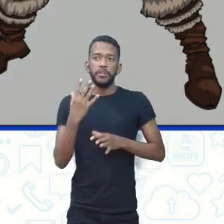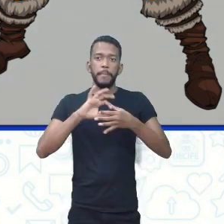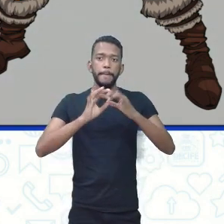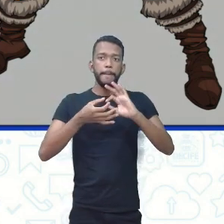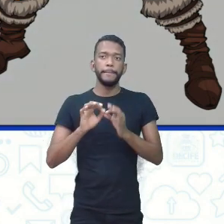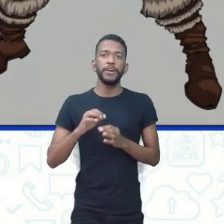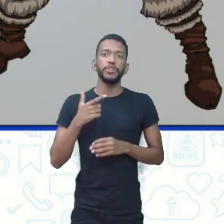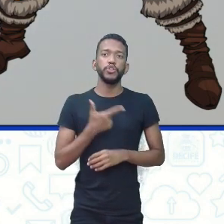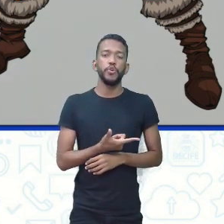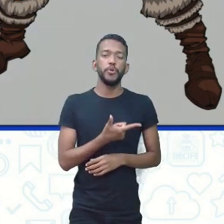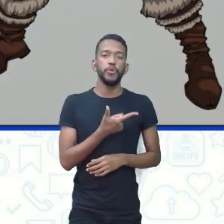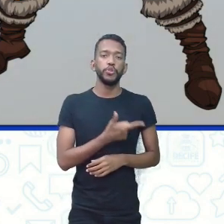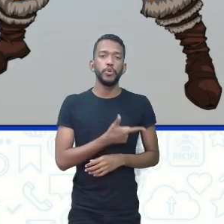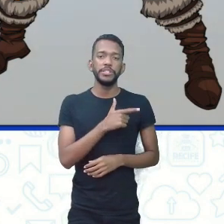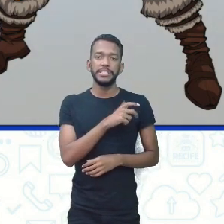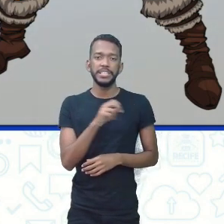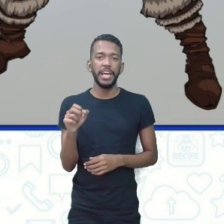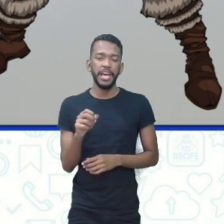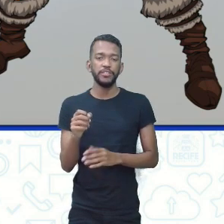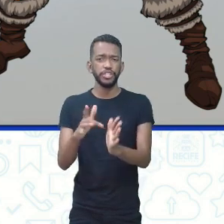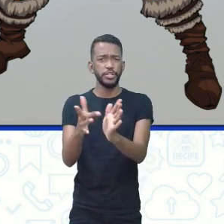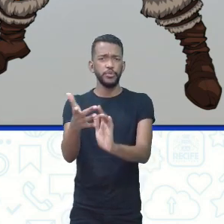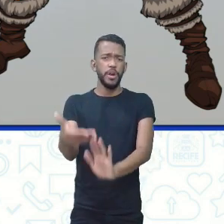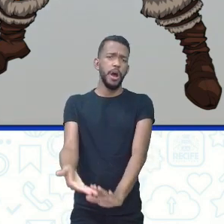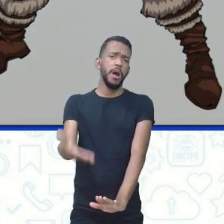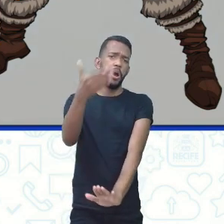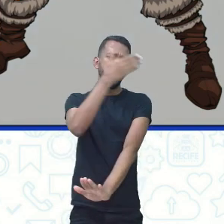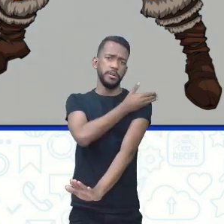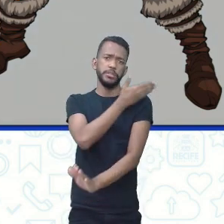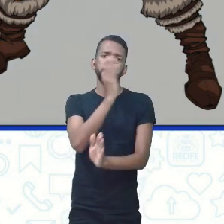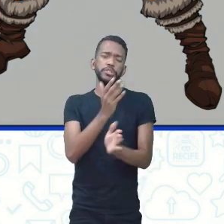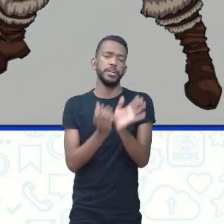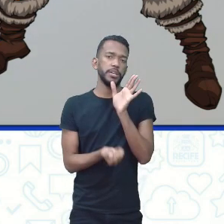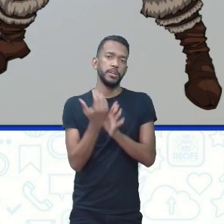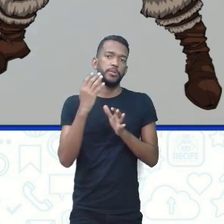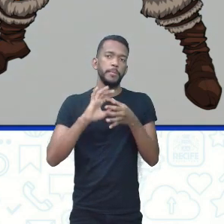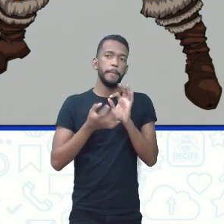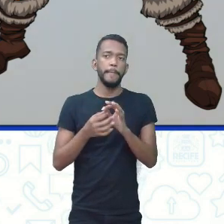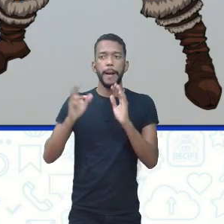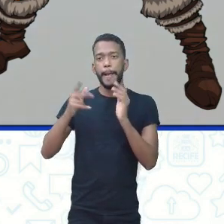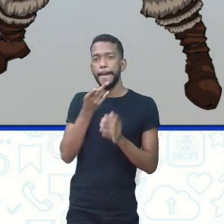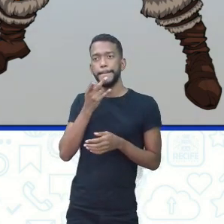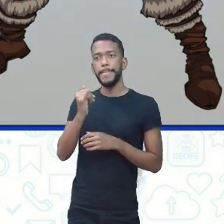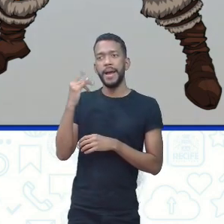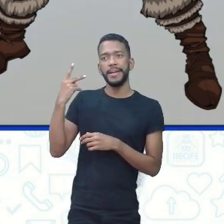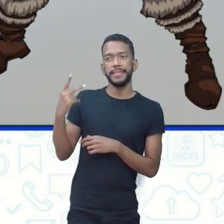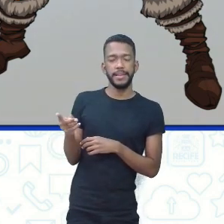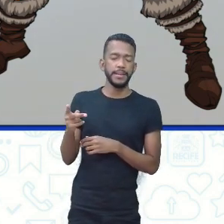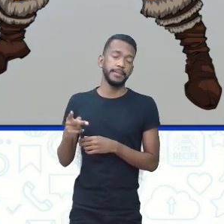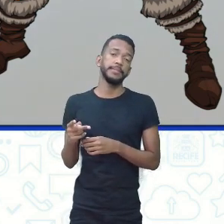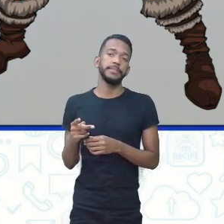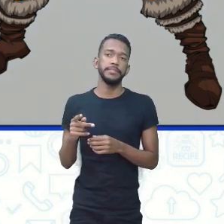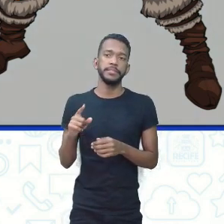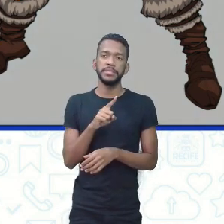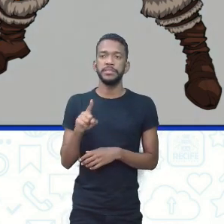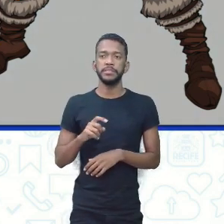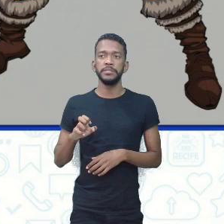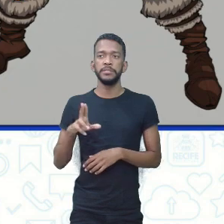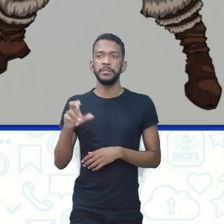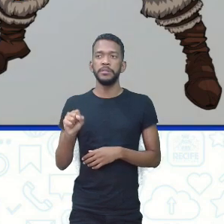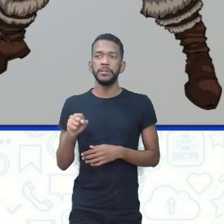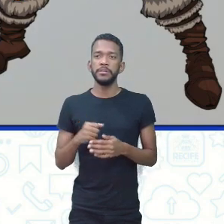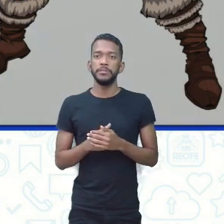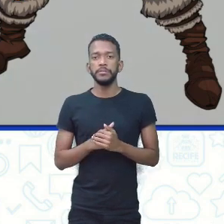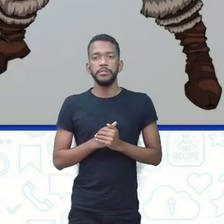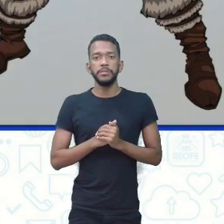de 2.500 anos antes de Cristo, em homenagem ao seu pai Zeus, né? E aí você vai